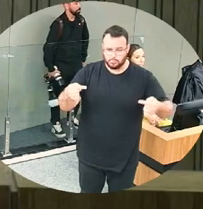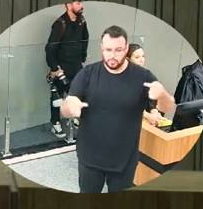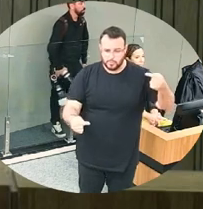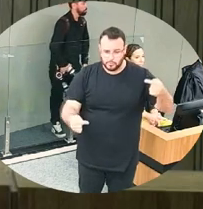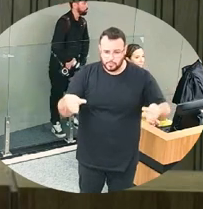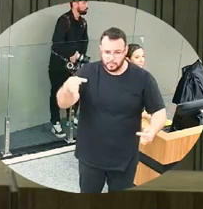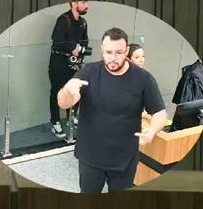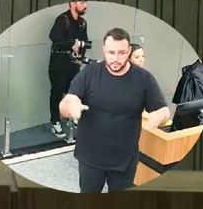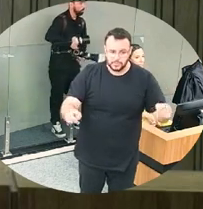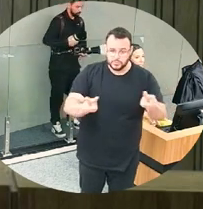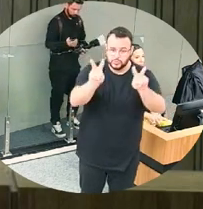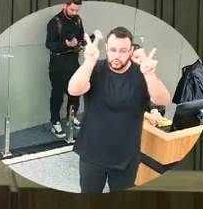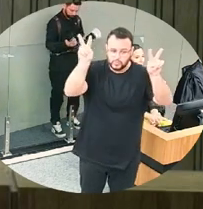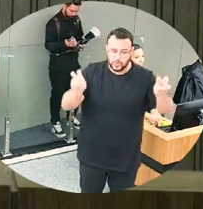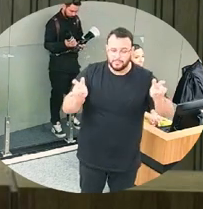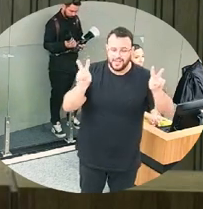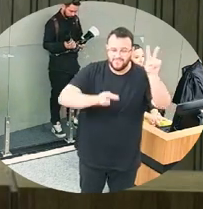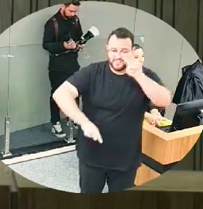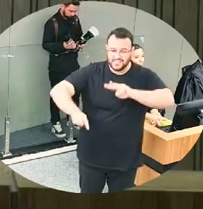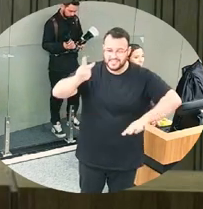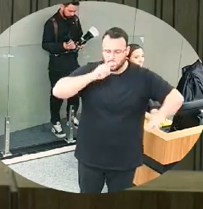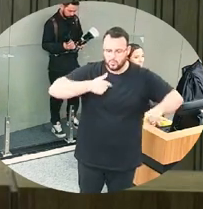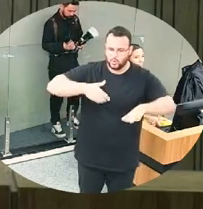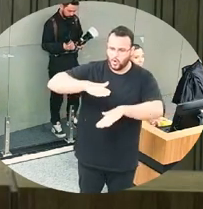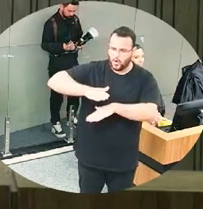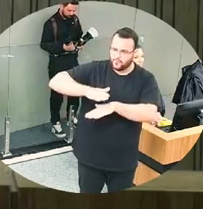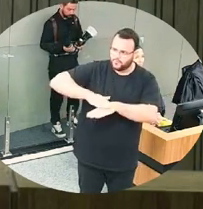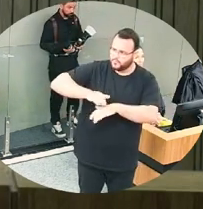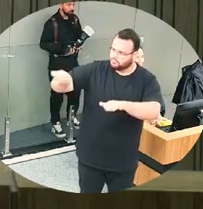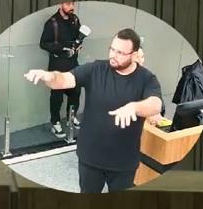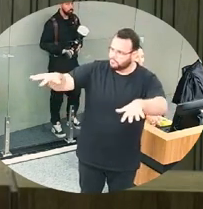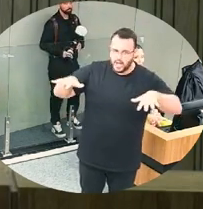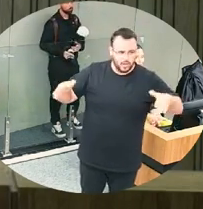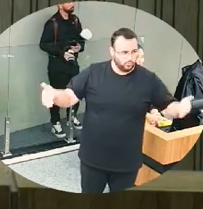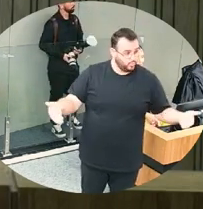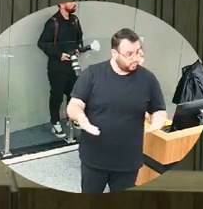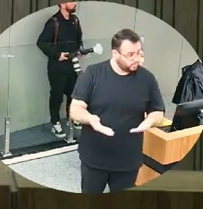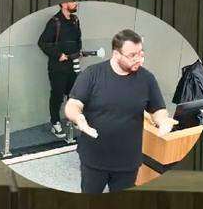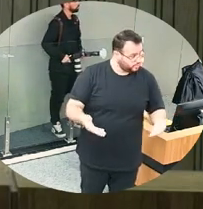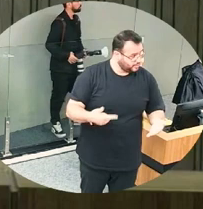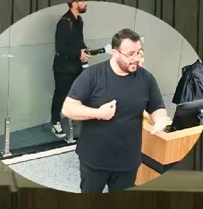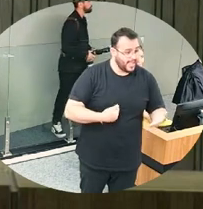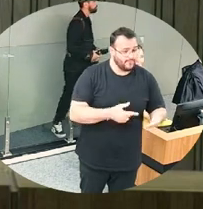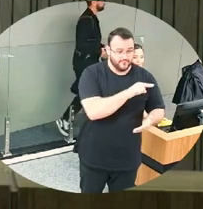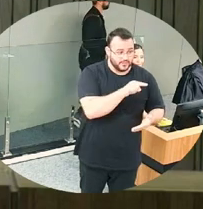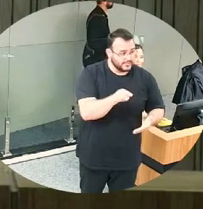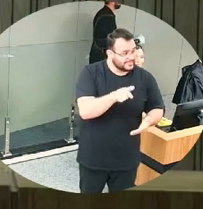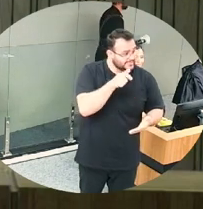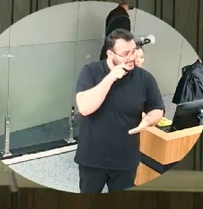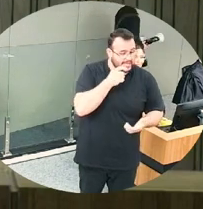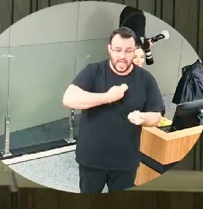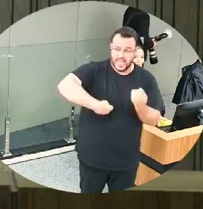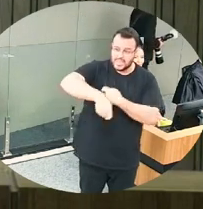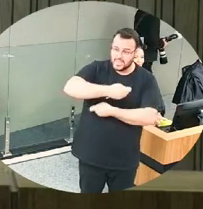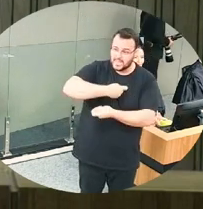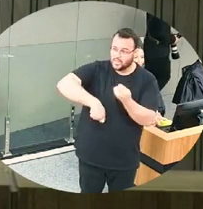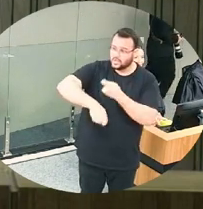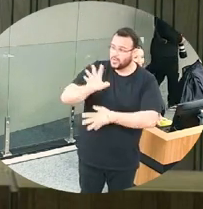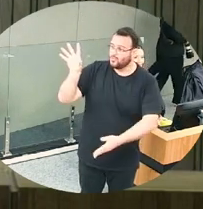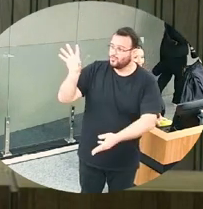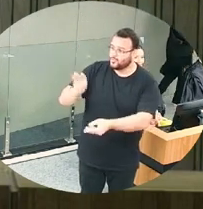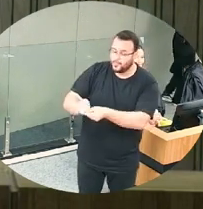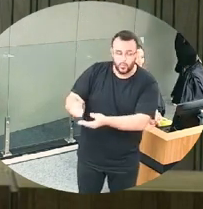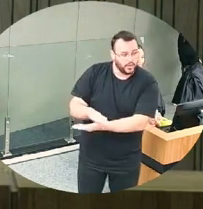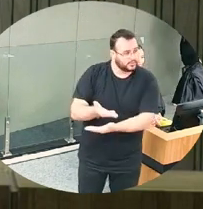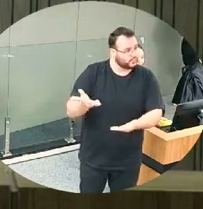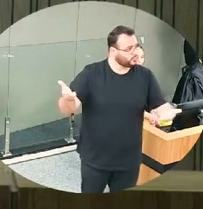instalações da parte mais visível do que fizemos que é esse Plenário é deixar a impressão que a nossa administração se resumiu